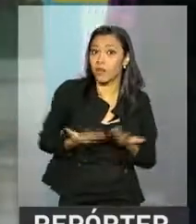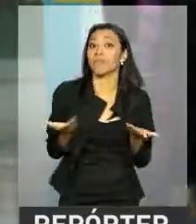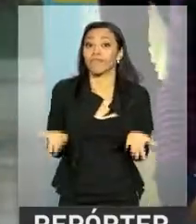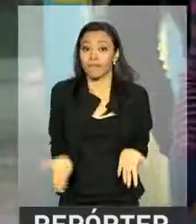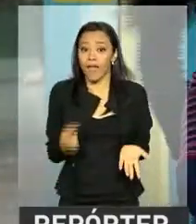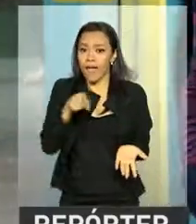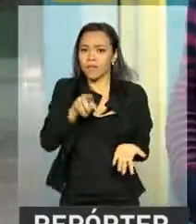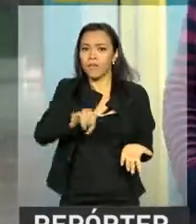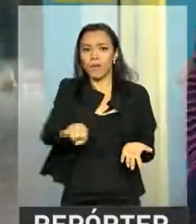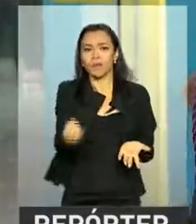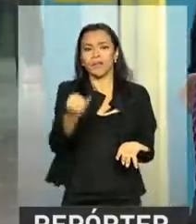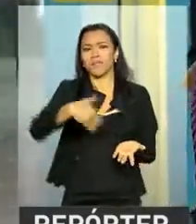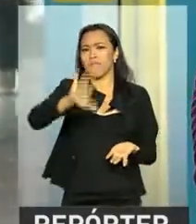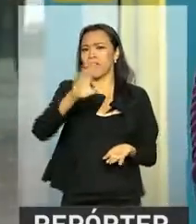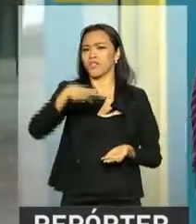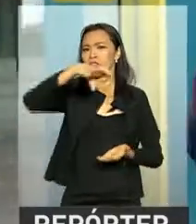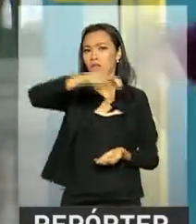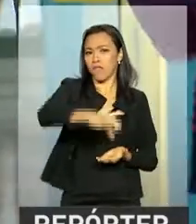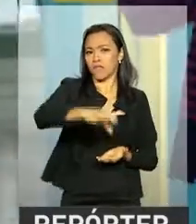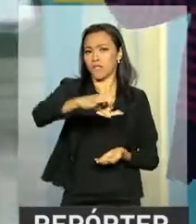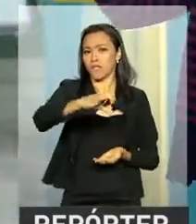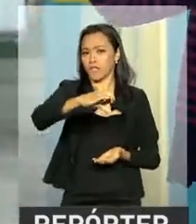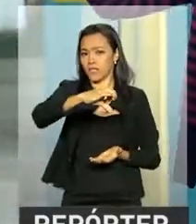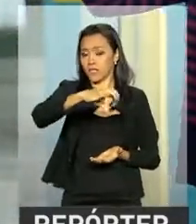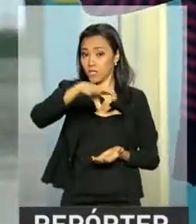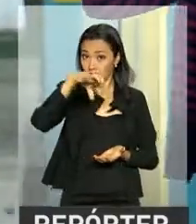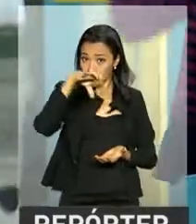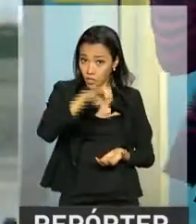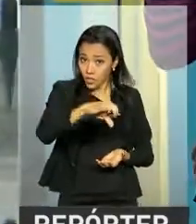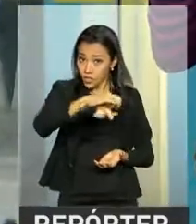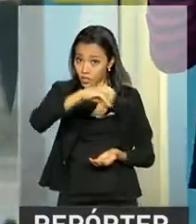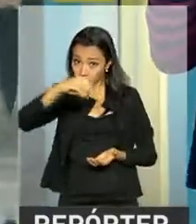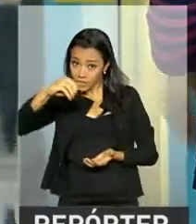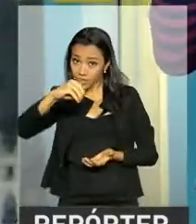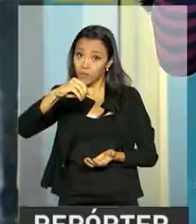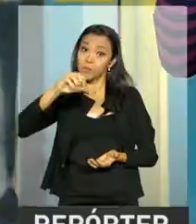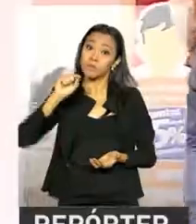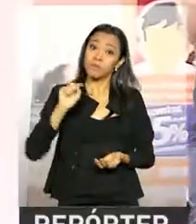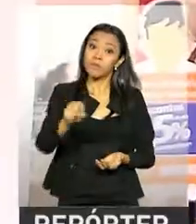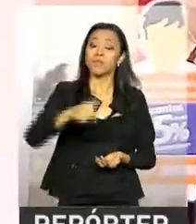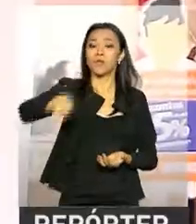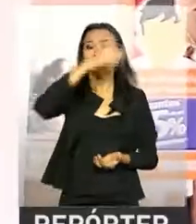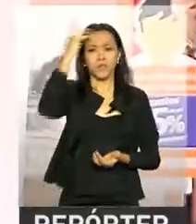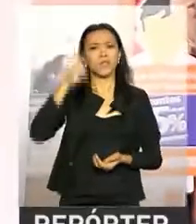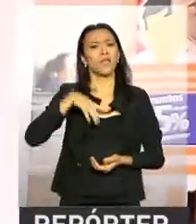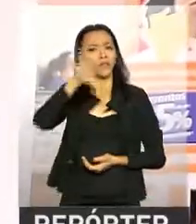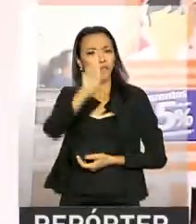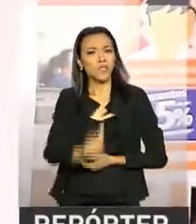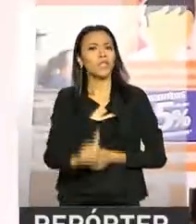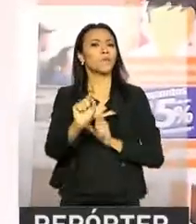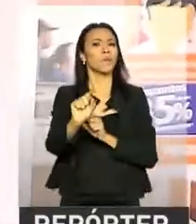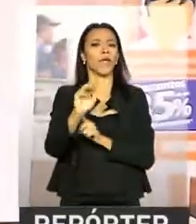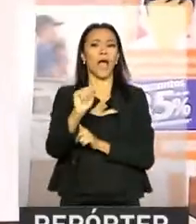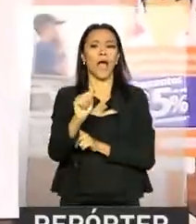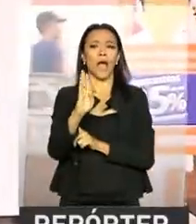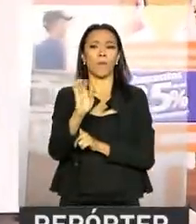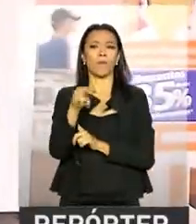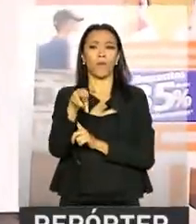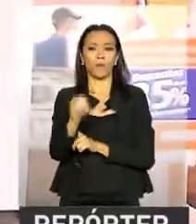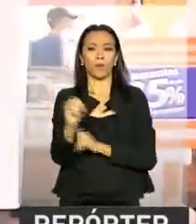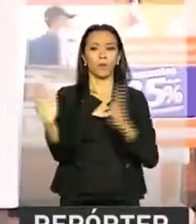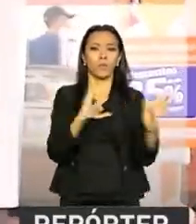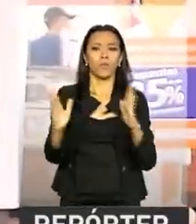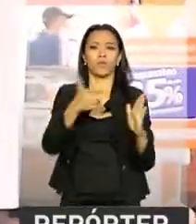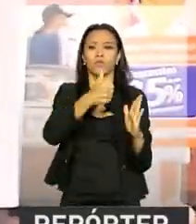está aberta para mais de 900 mil trabalhadores que têm direito ao abono salarial do ano base 2014 e que